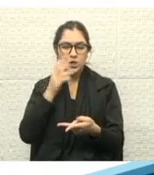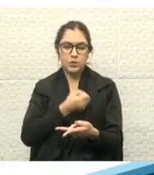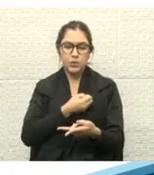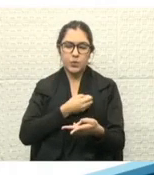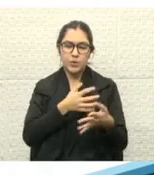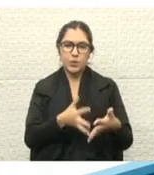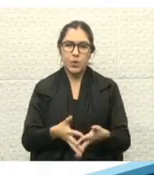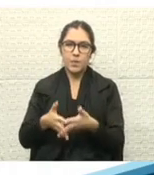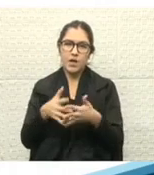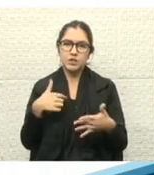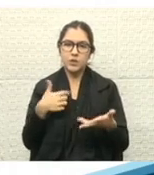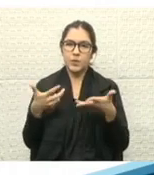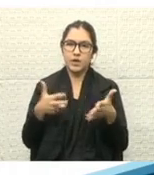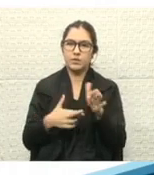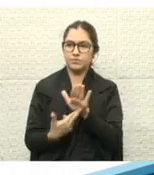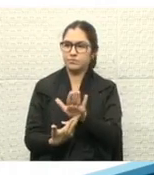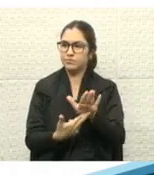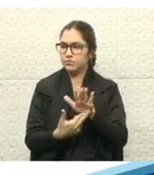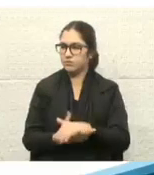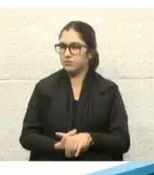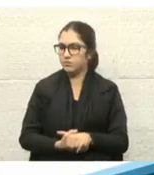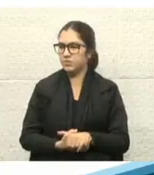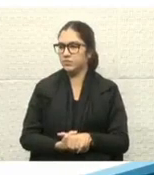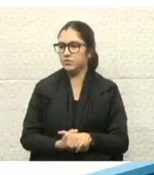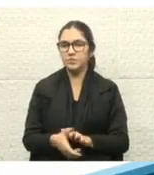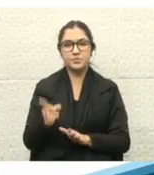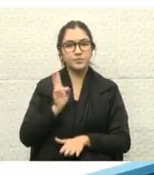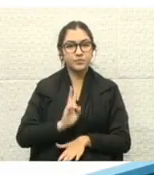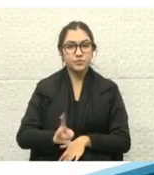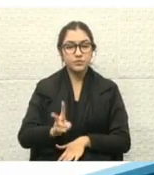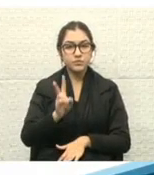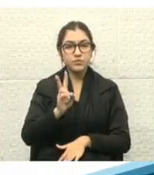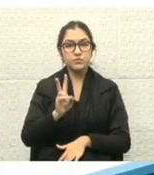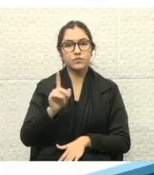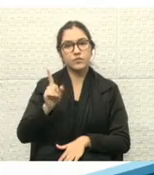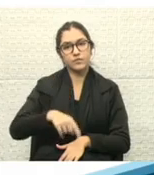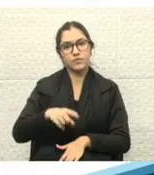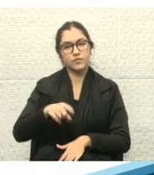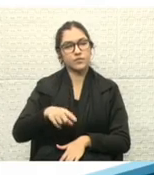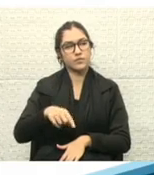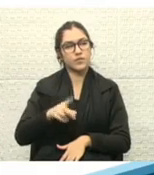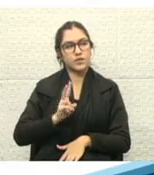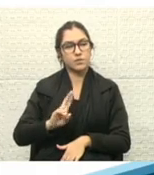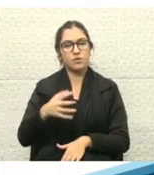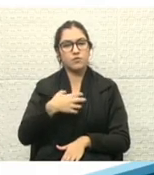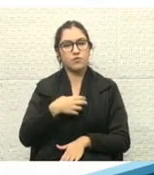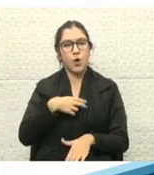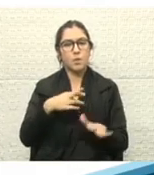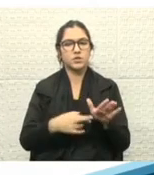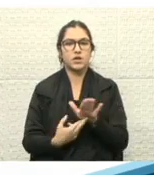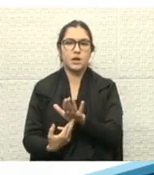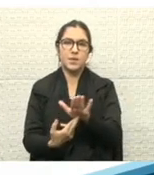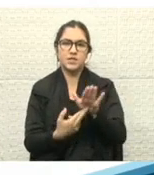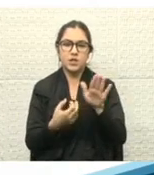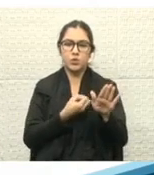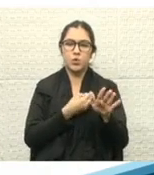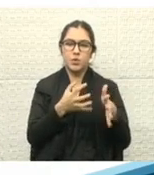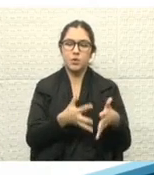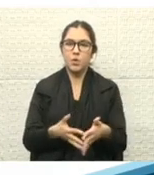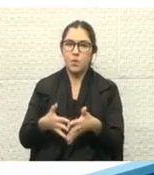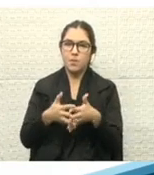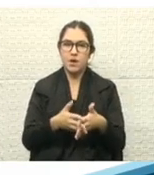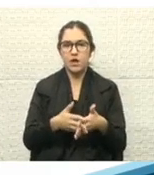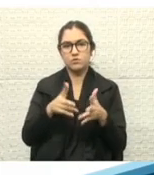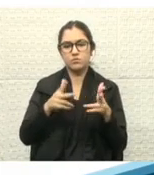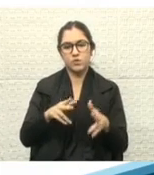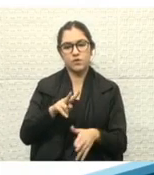número complexo que eu quero representar. Então, sempre é essa a forma de se representar o número complexo